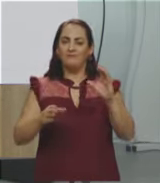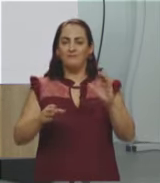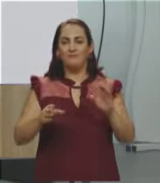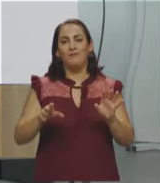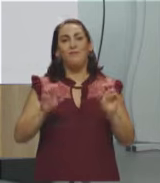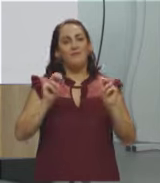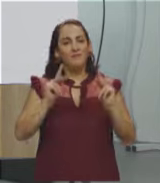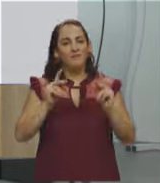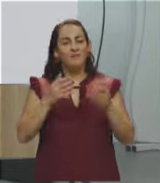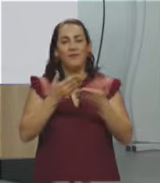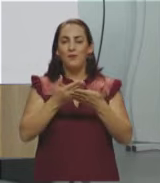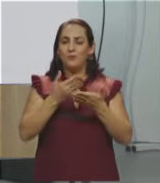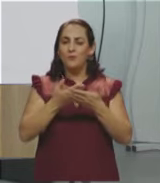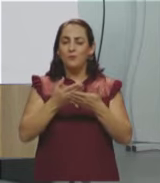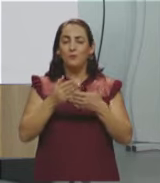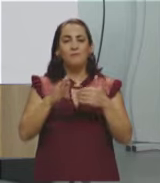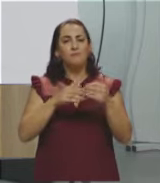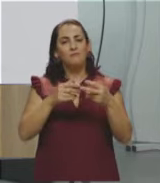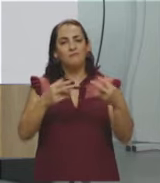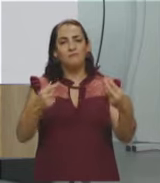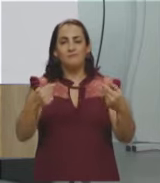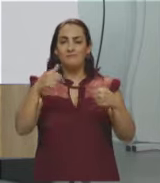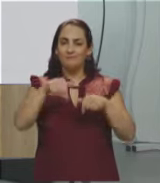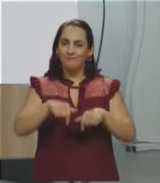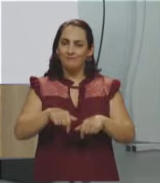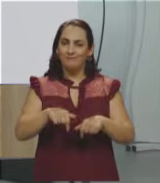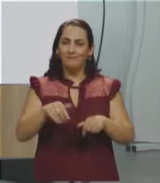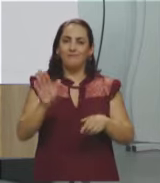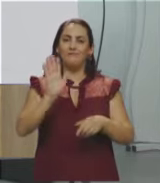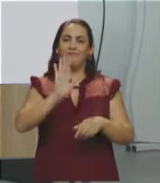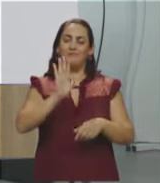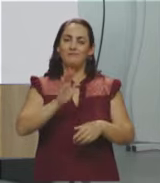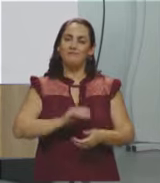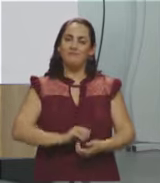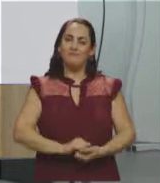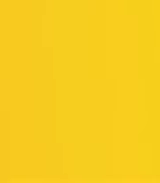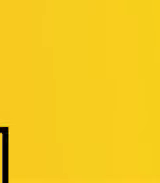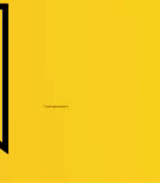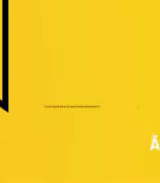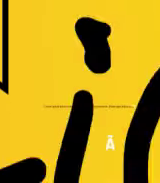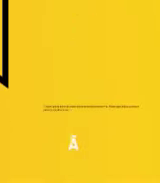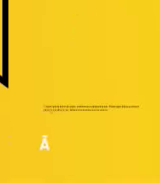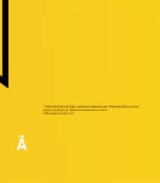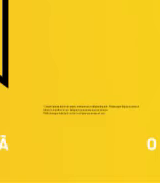mais particulares. Estudem e qualquer coisa estou aqui para ajudá-los. Até a próxima!